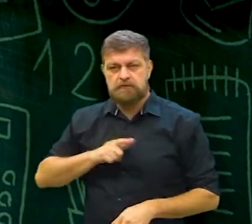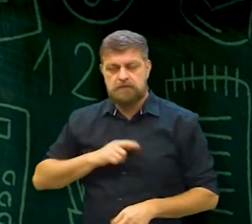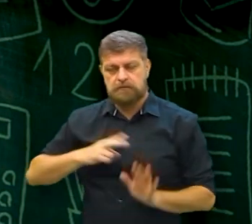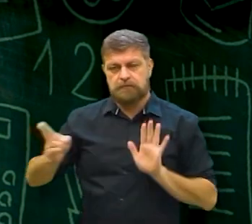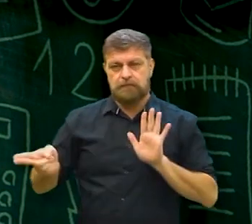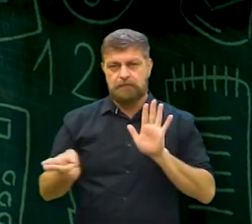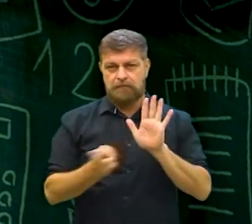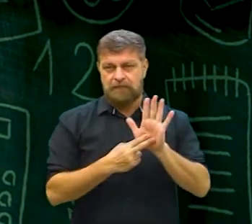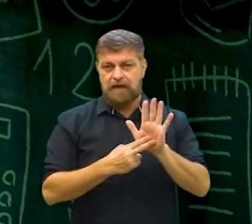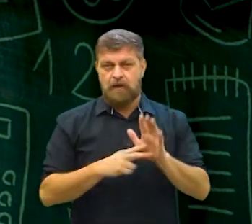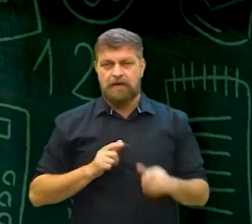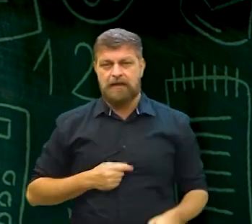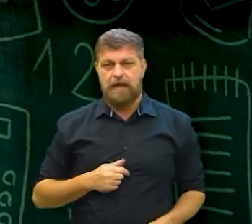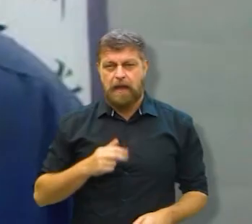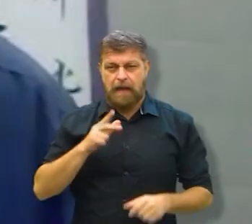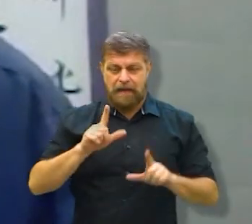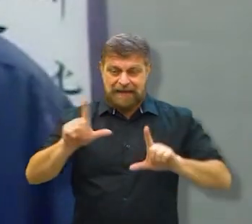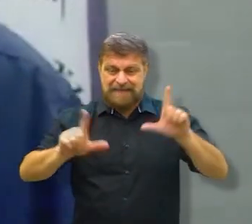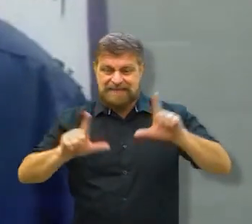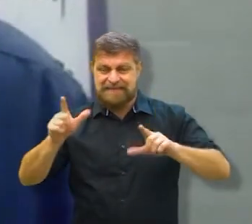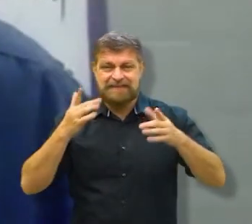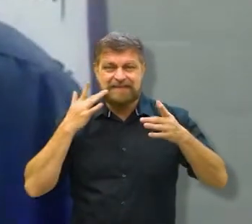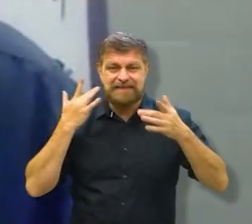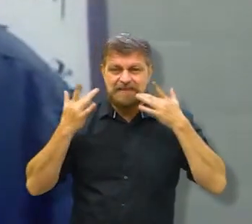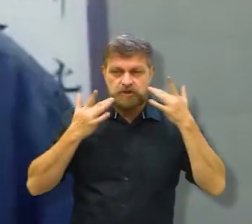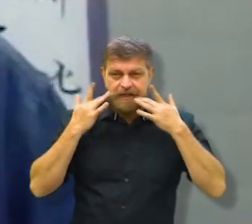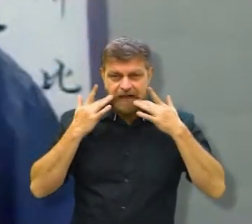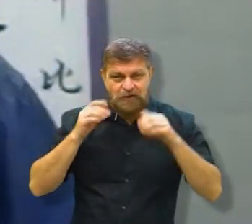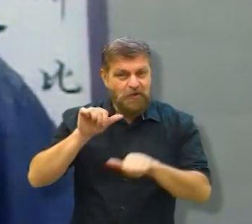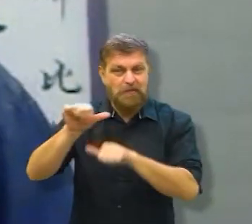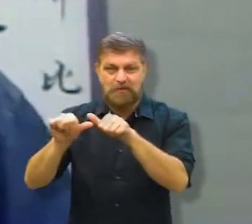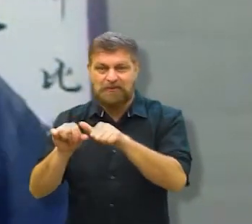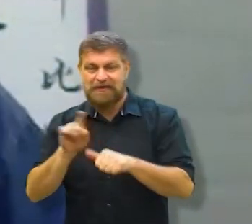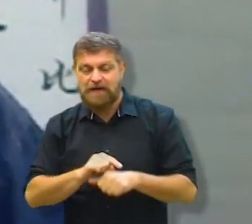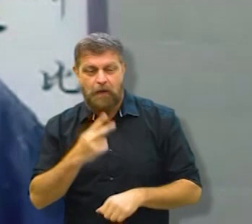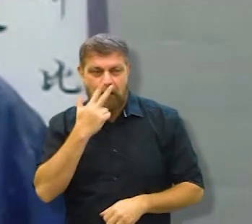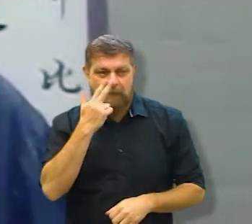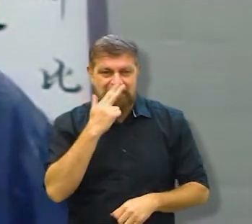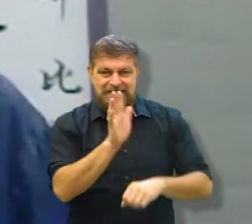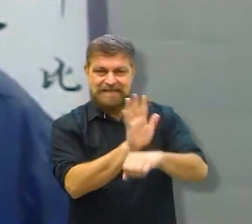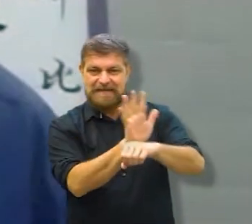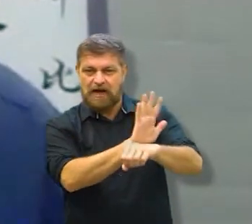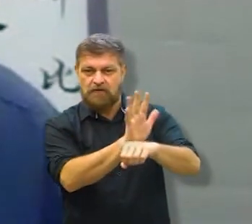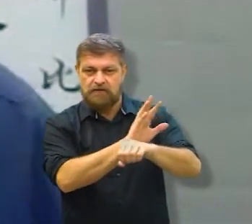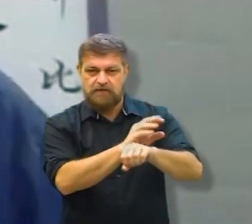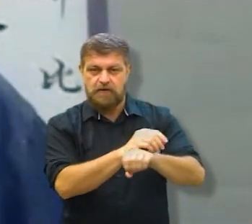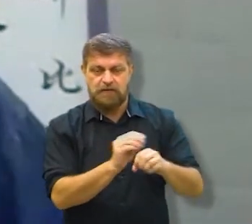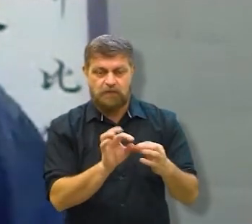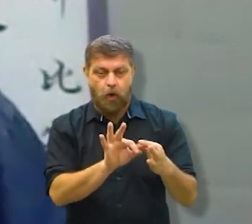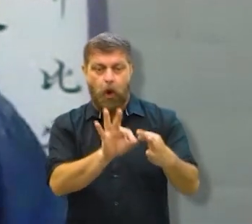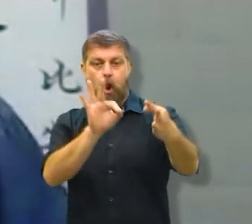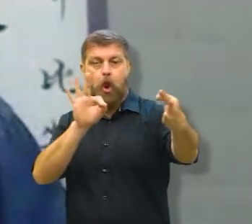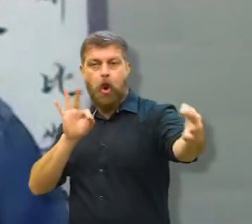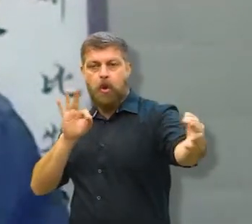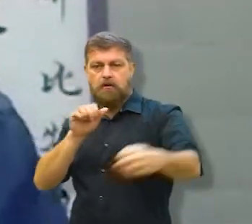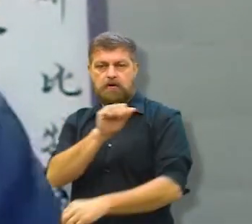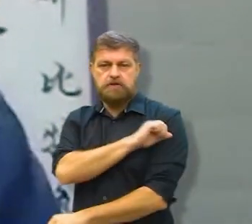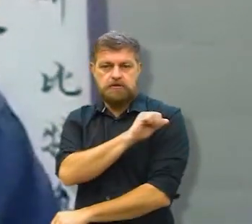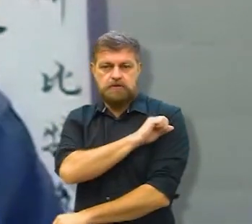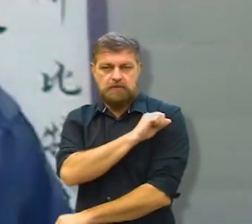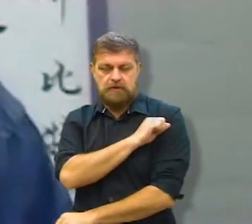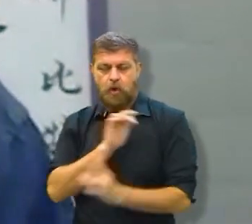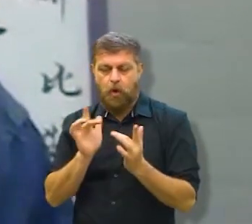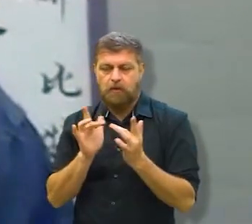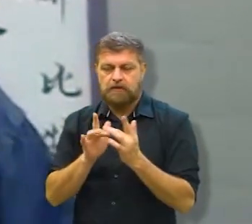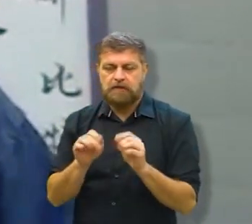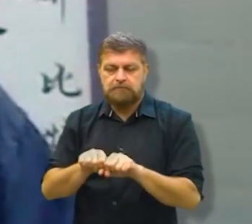a assumir o papel de atores de televisão, de atores de cinema. E isso causou um impacto muito pesado nesses professores.